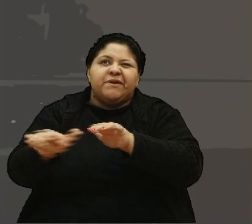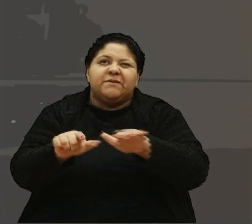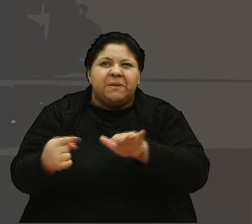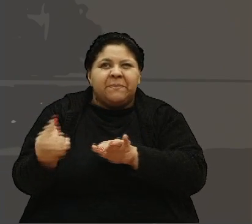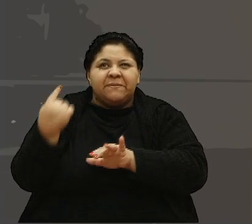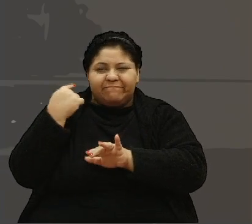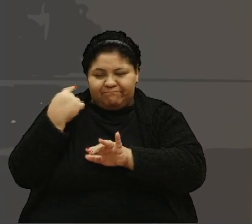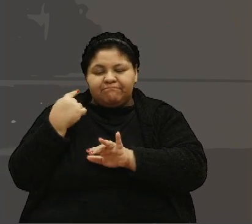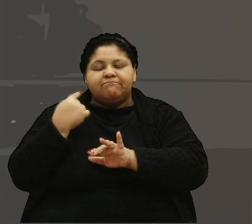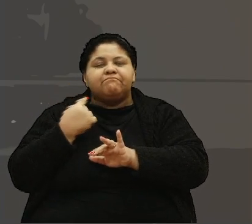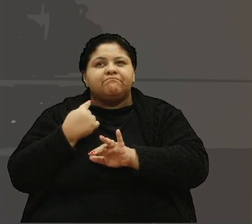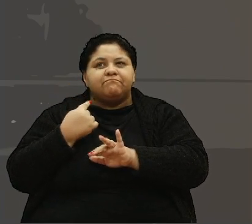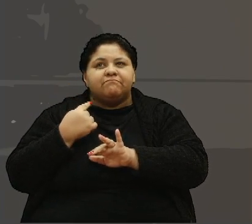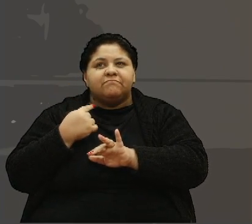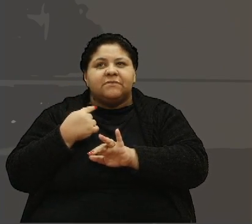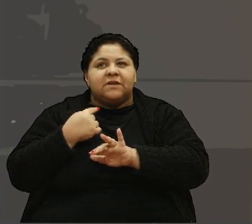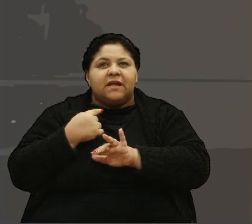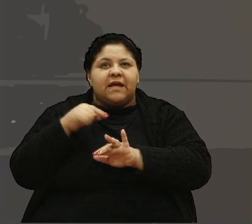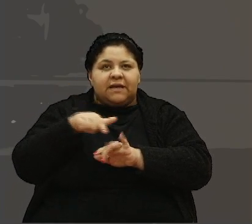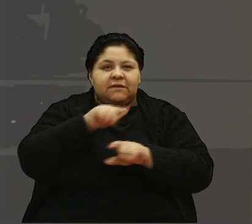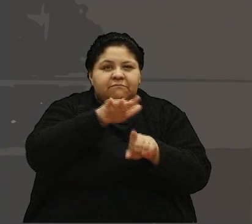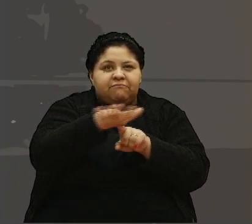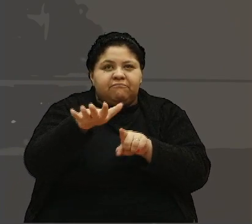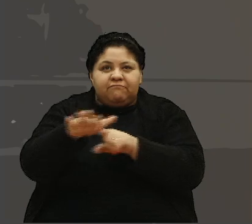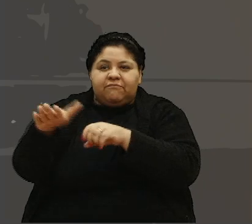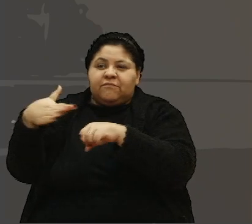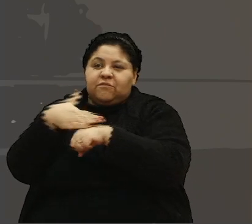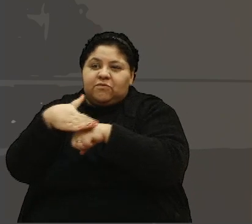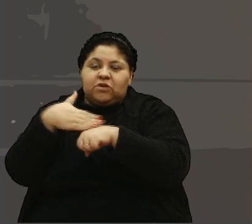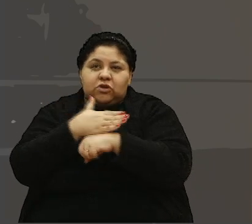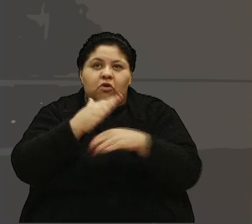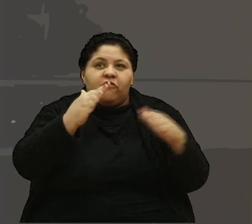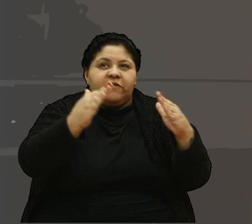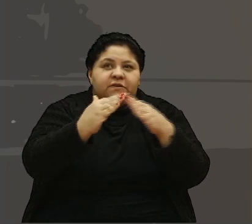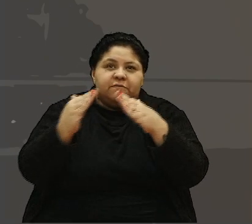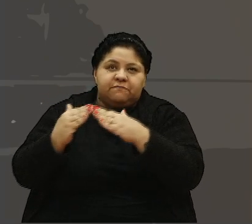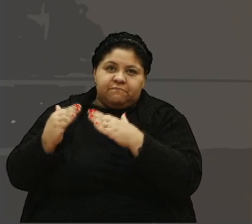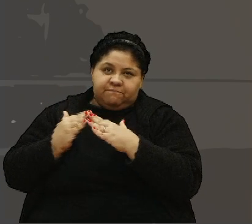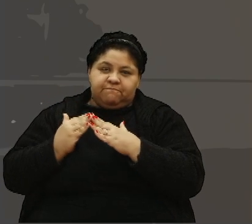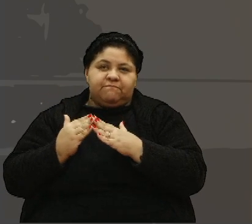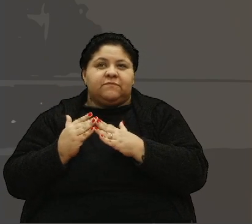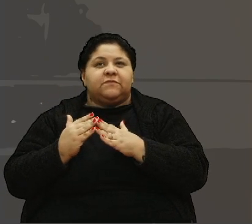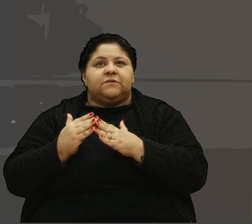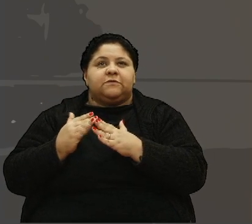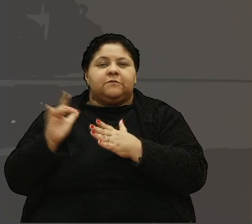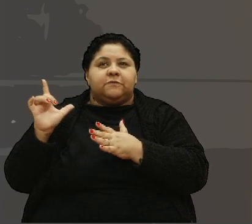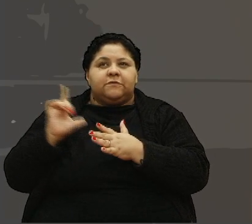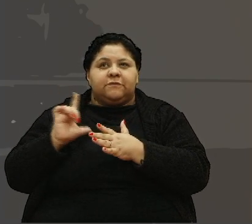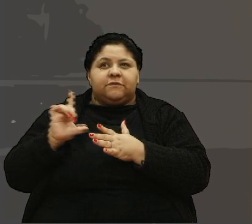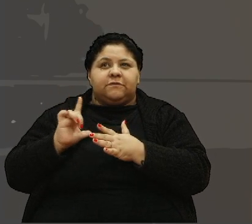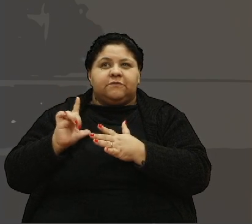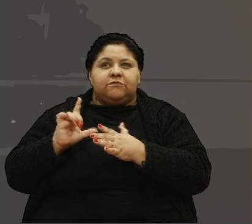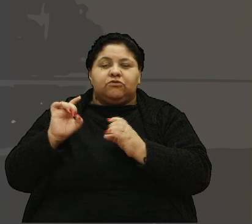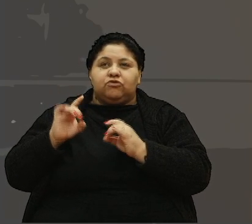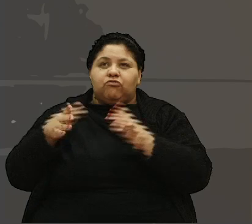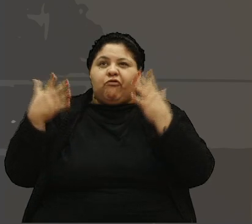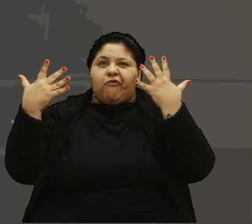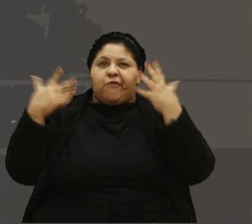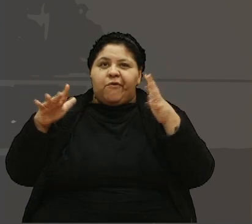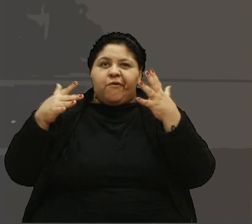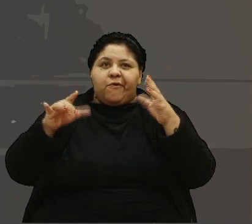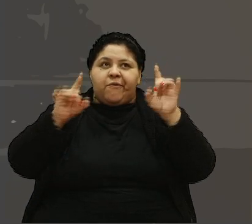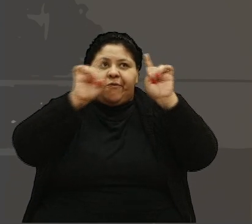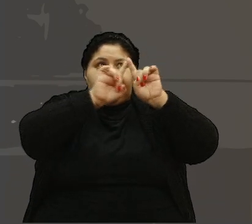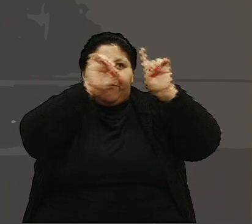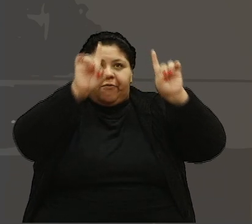passada essas demandas, conversei com os moradores, tive lá só dando os parabéns aos servidores públicos